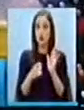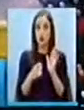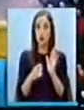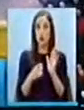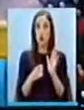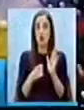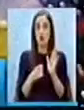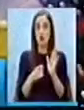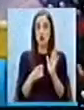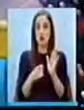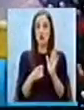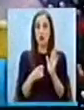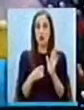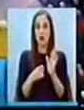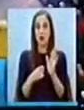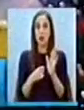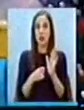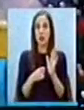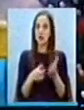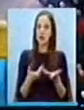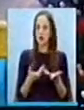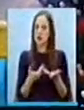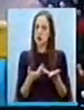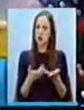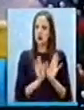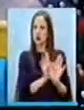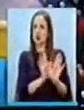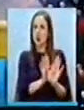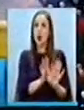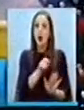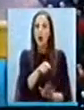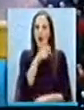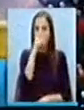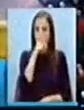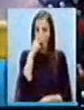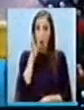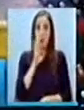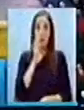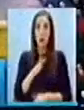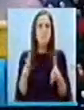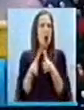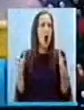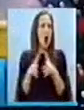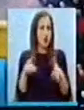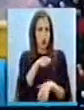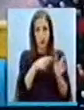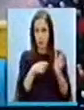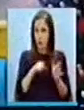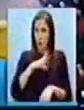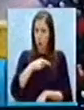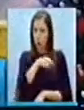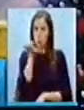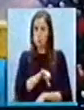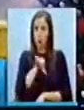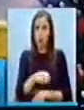estavam numa... têm sido mais renitentes e que são, de facto, os maiores poluidores per capita do mundo. Por outro lado, temos